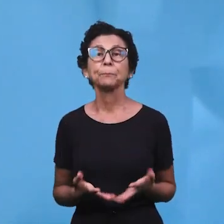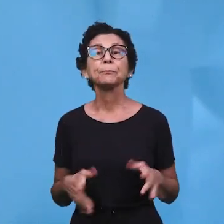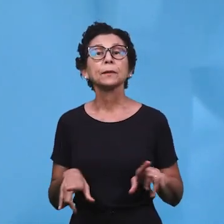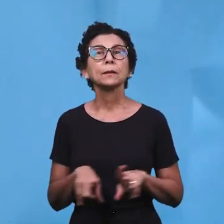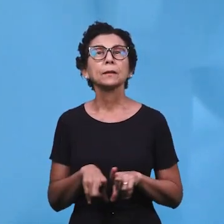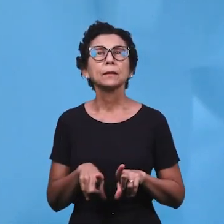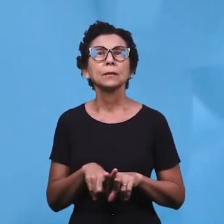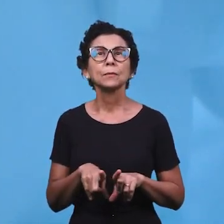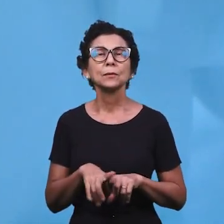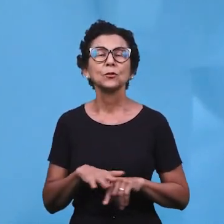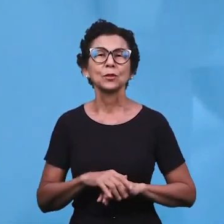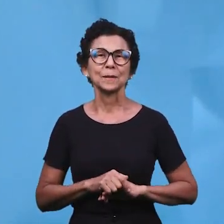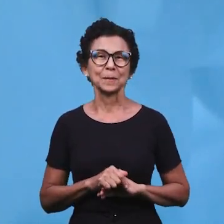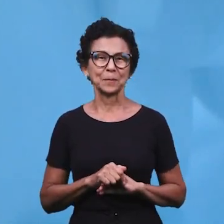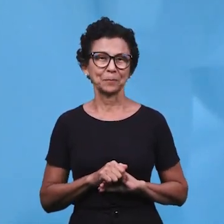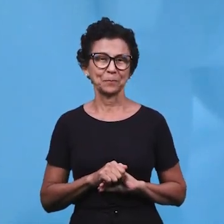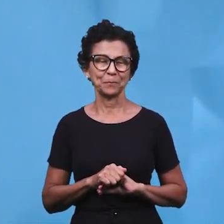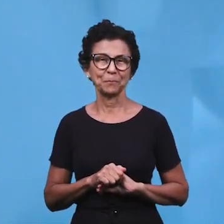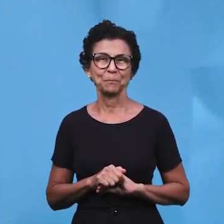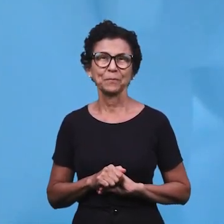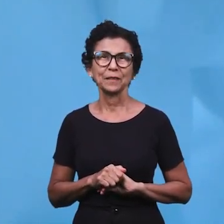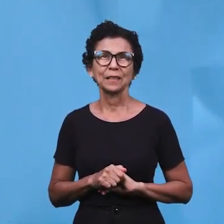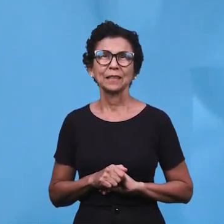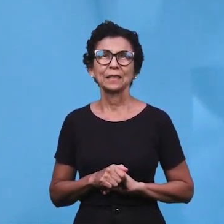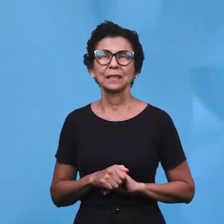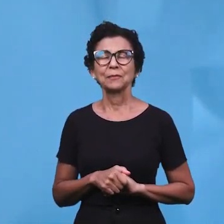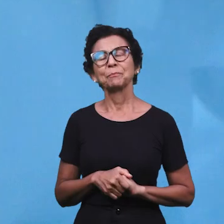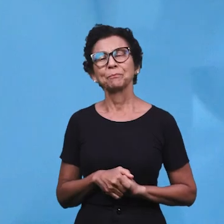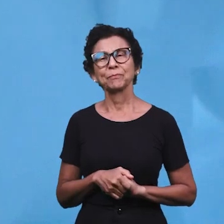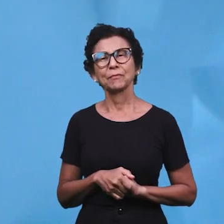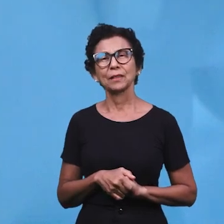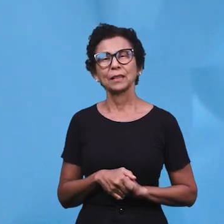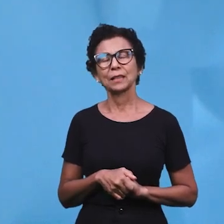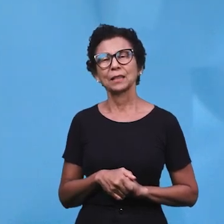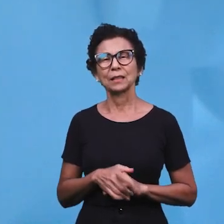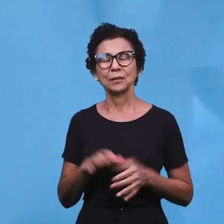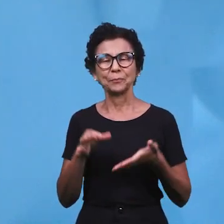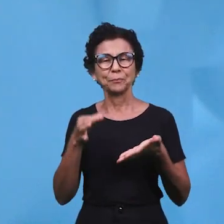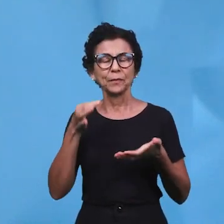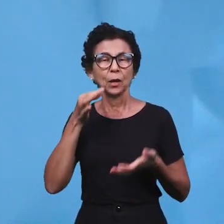Tem a questão também dos estimulantes, né? Os estimulantes,